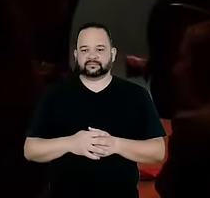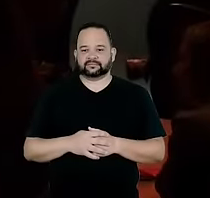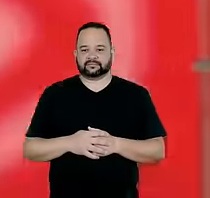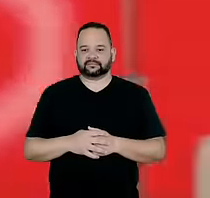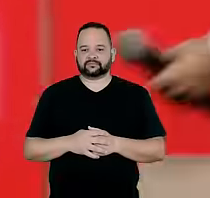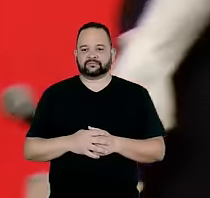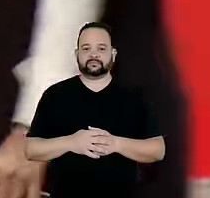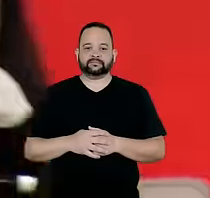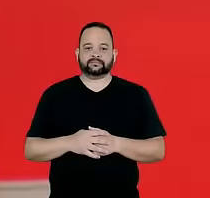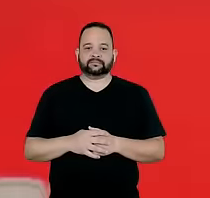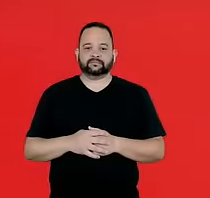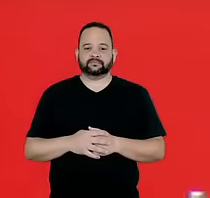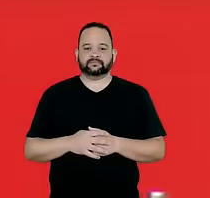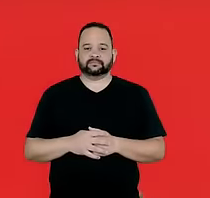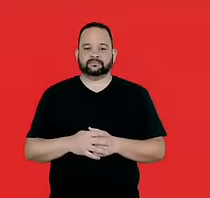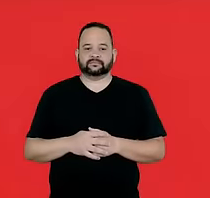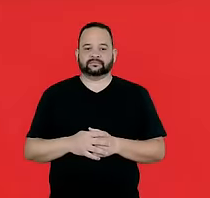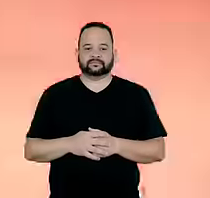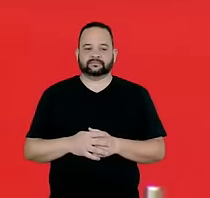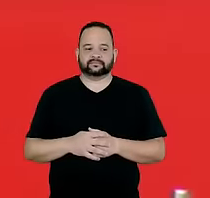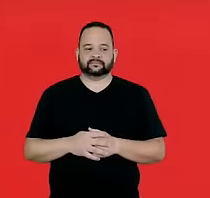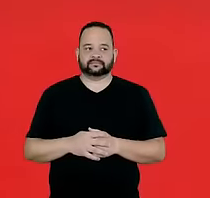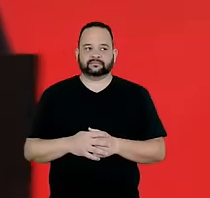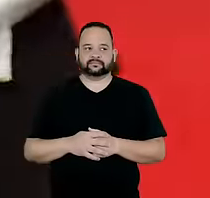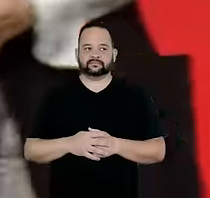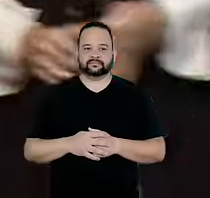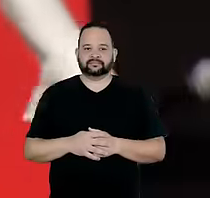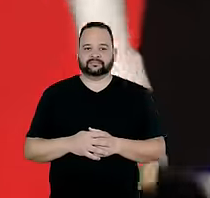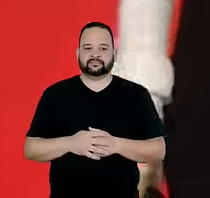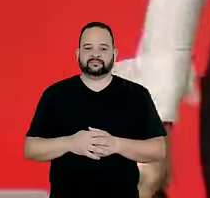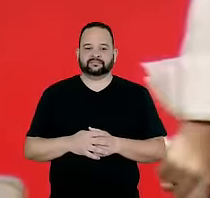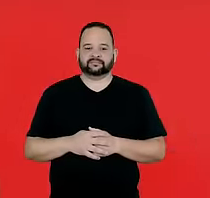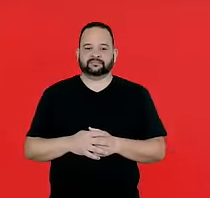dia tudo bemo tudo